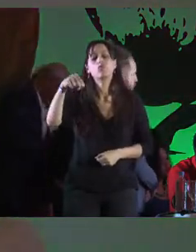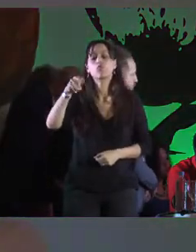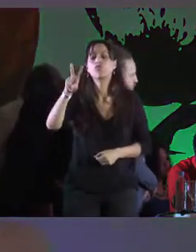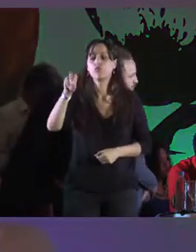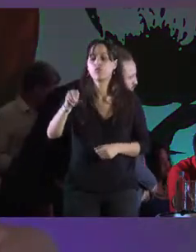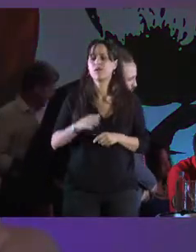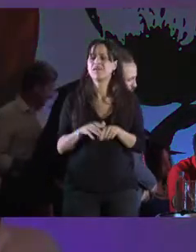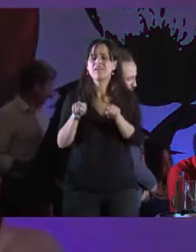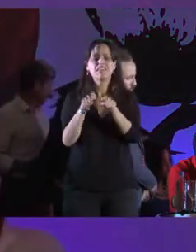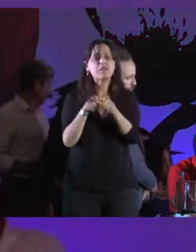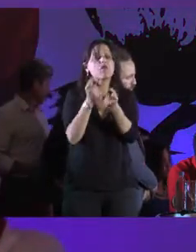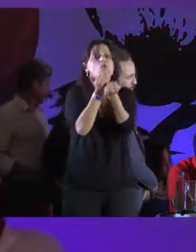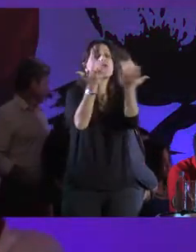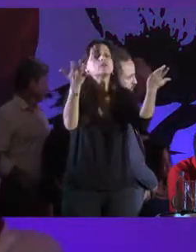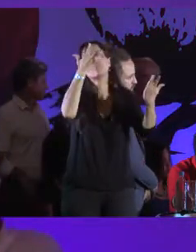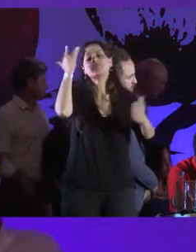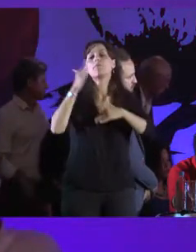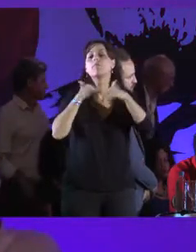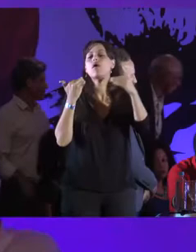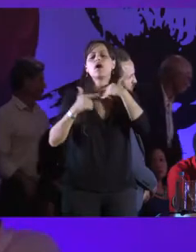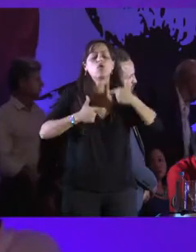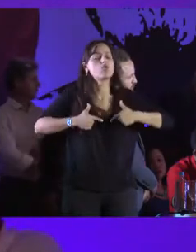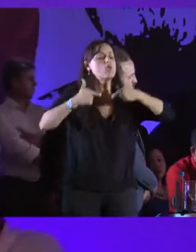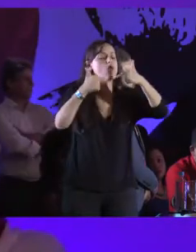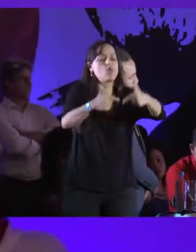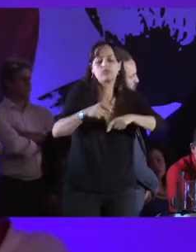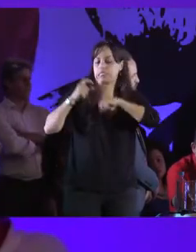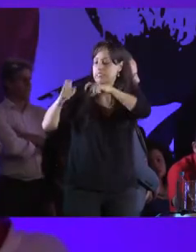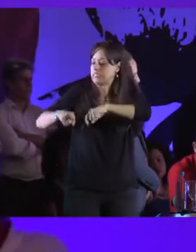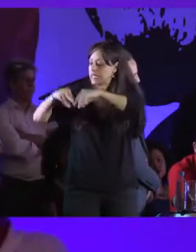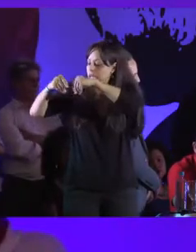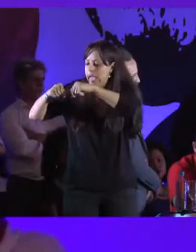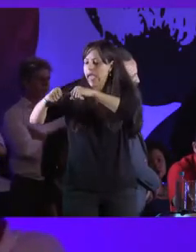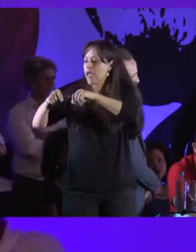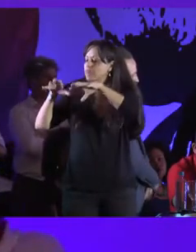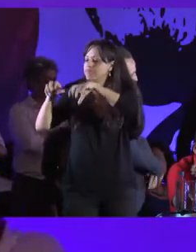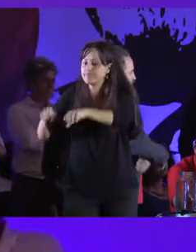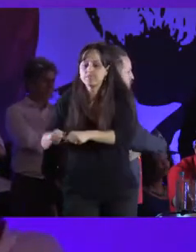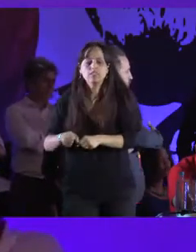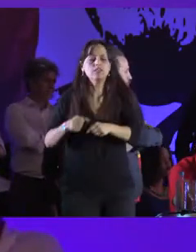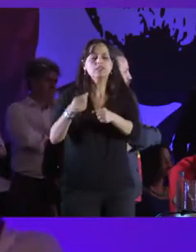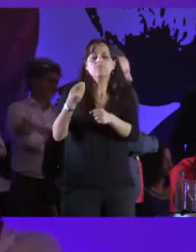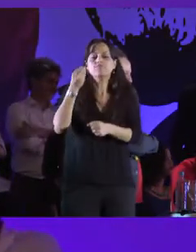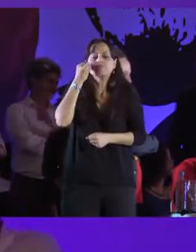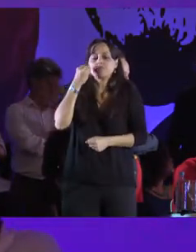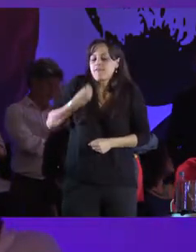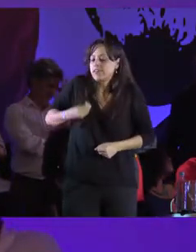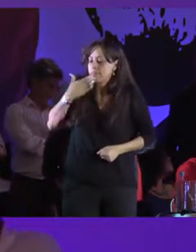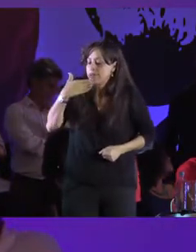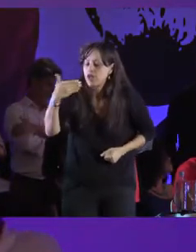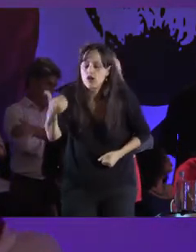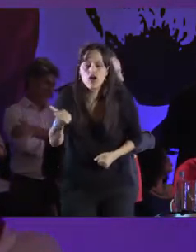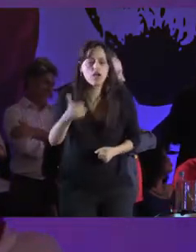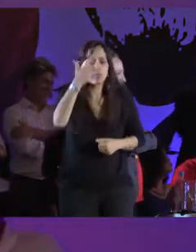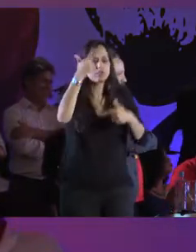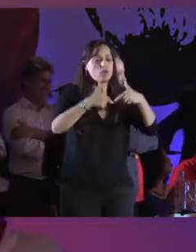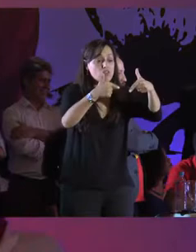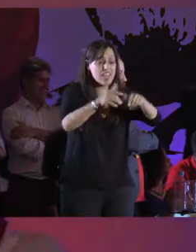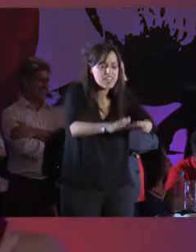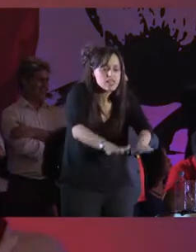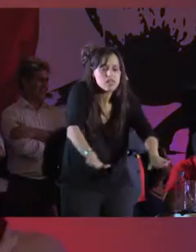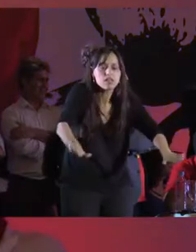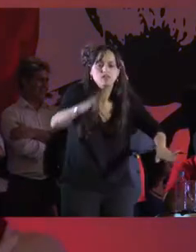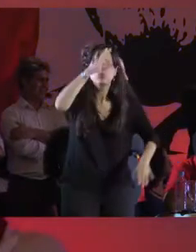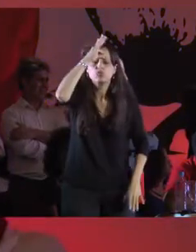por liberdade, lutando por conquistar melhores condições de vida. As crianças inocentes